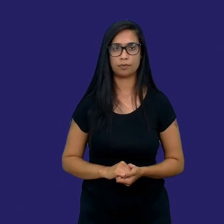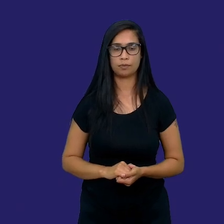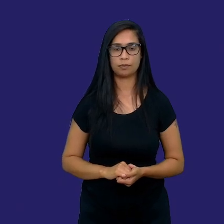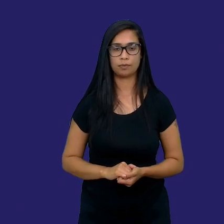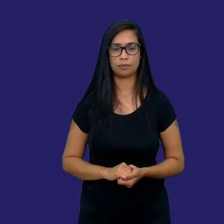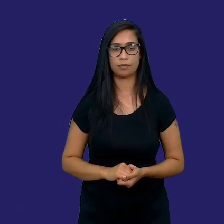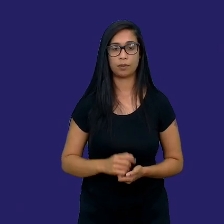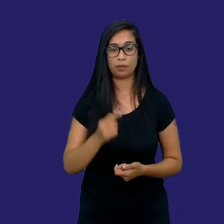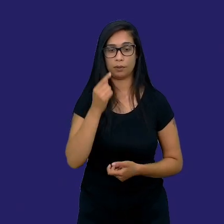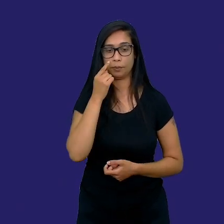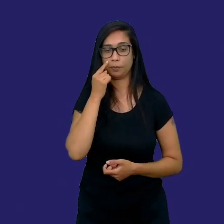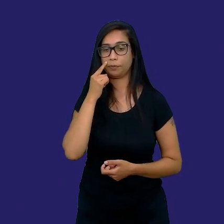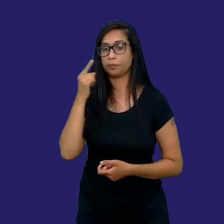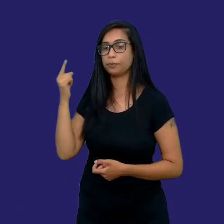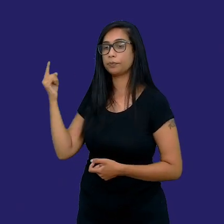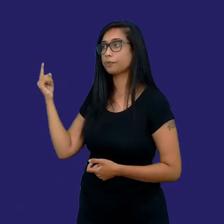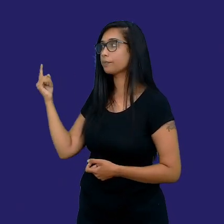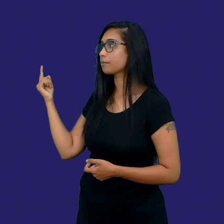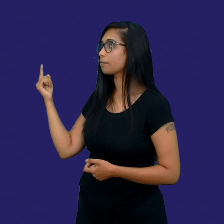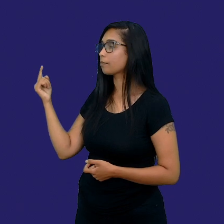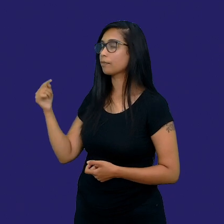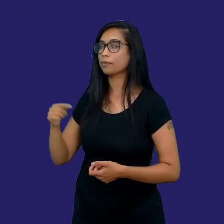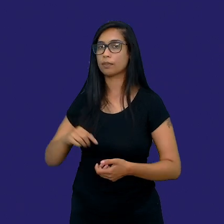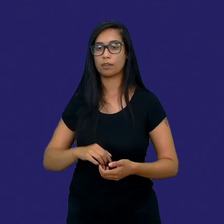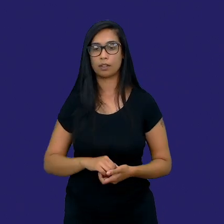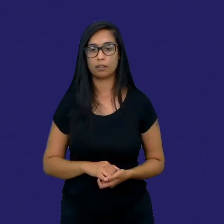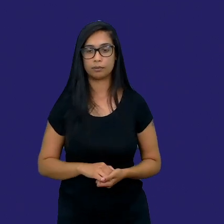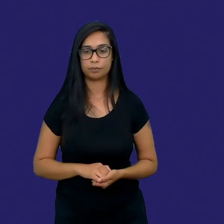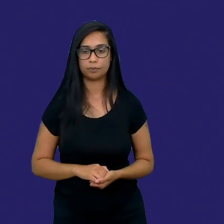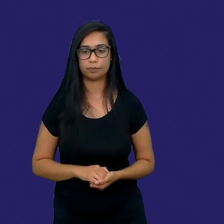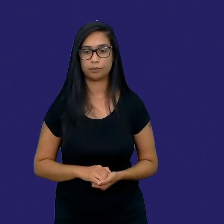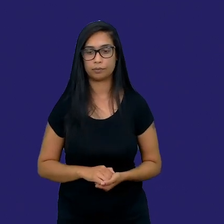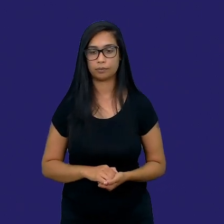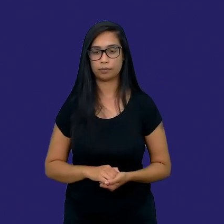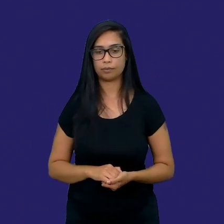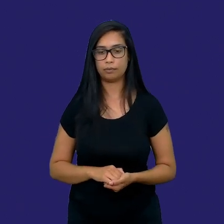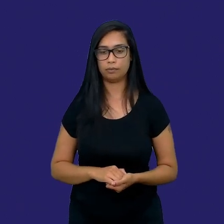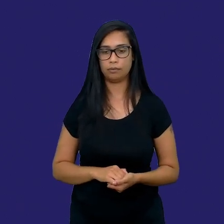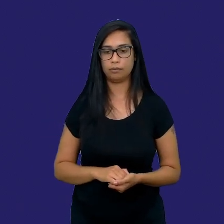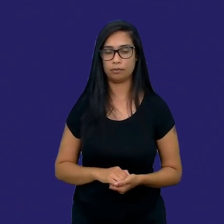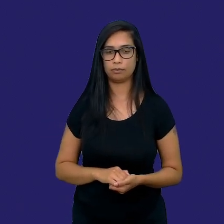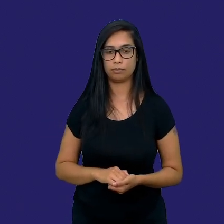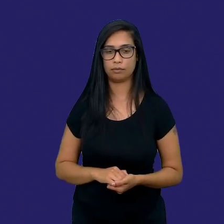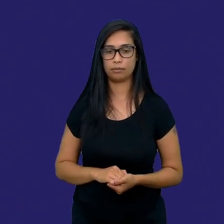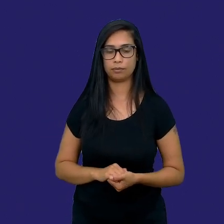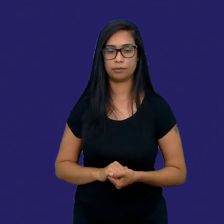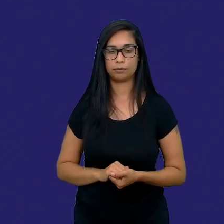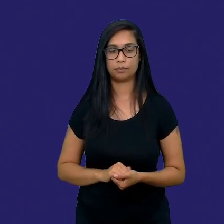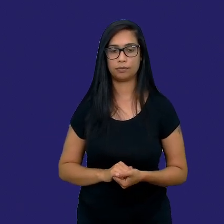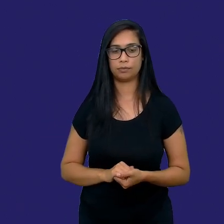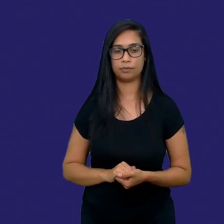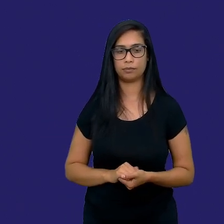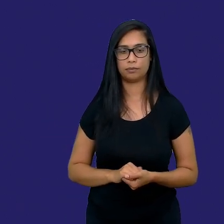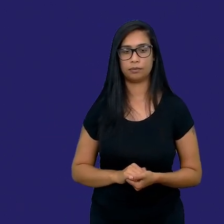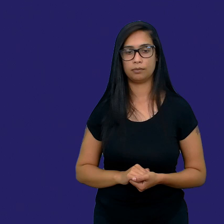Então, aqui, nesse momento, né, a gente já se encaminha para